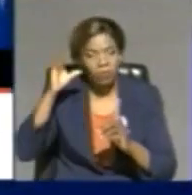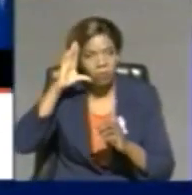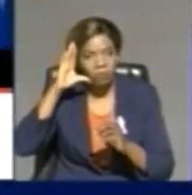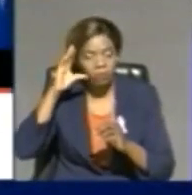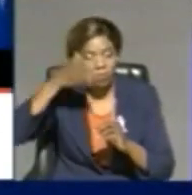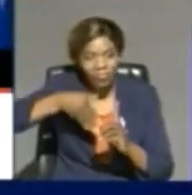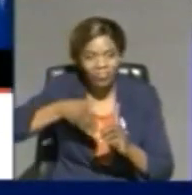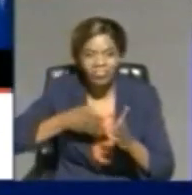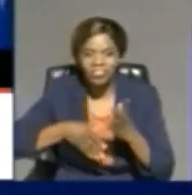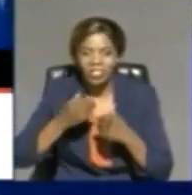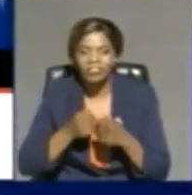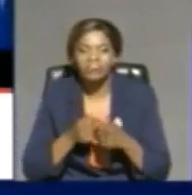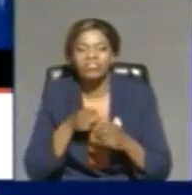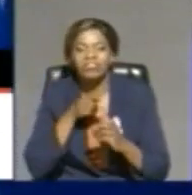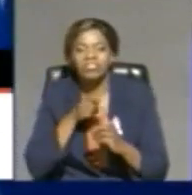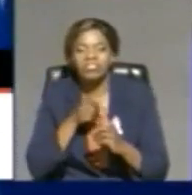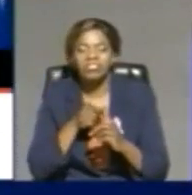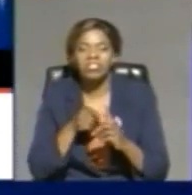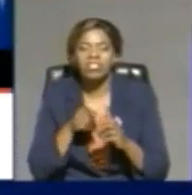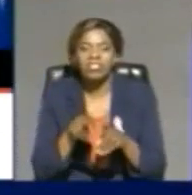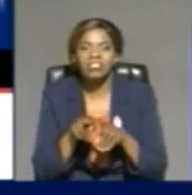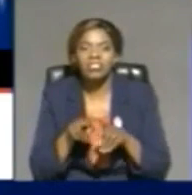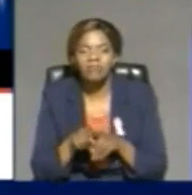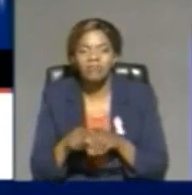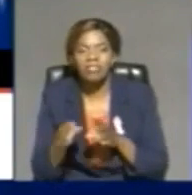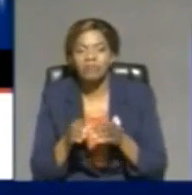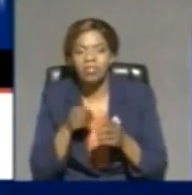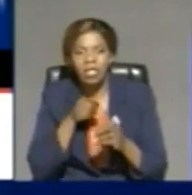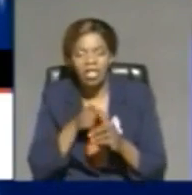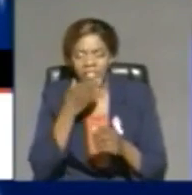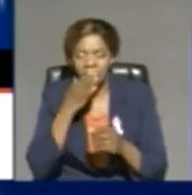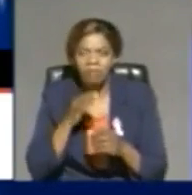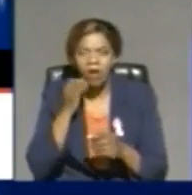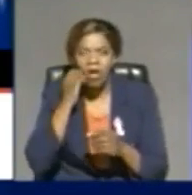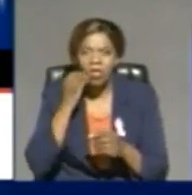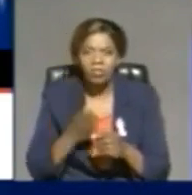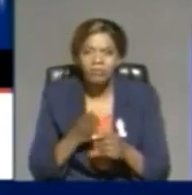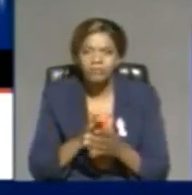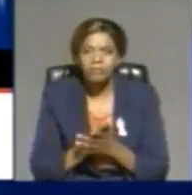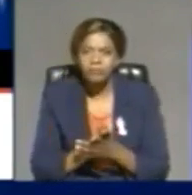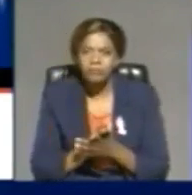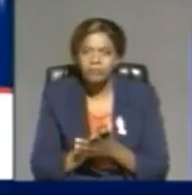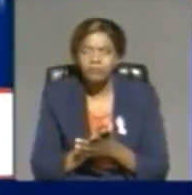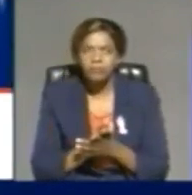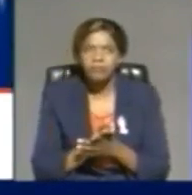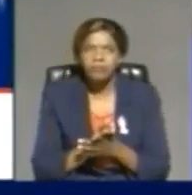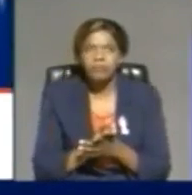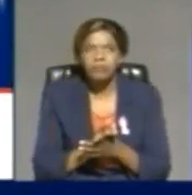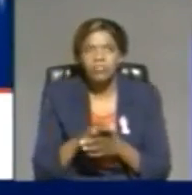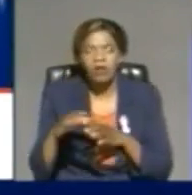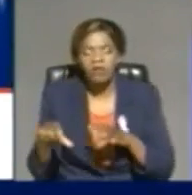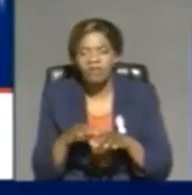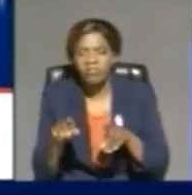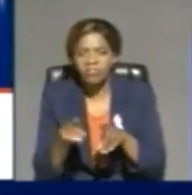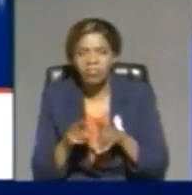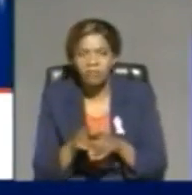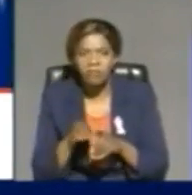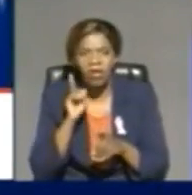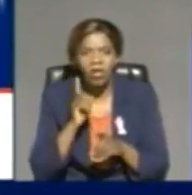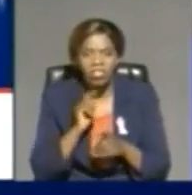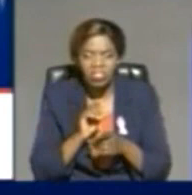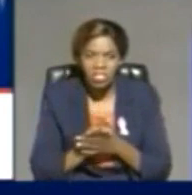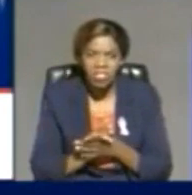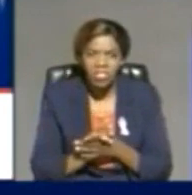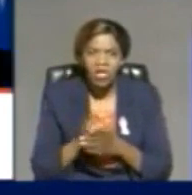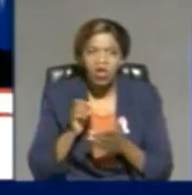impacto produzido também com o sensacionalismo da imprensa brasileira, que é muito habitual nesses casos, né? Obviamente